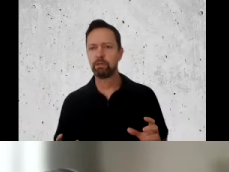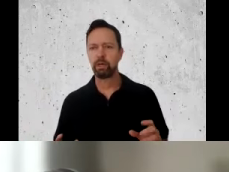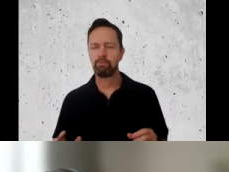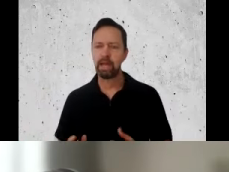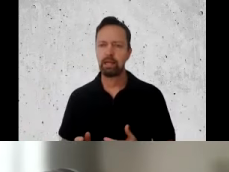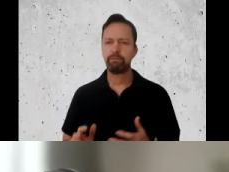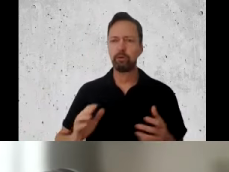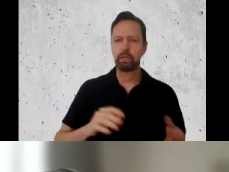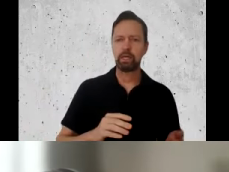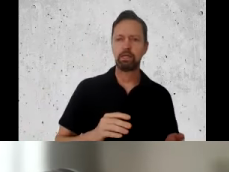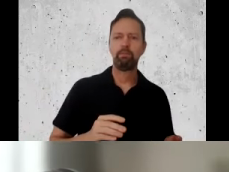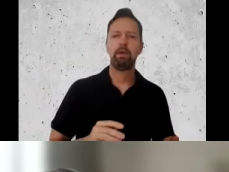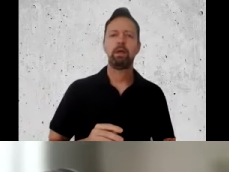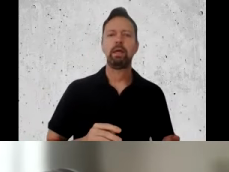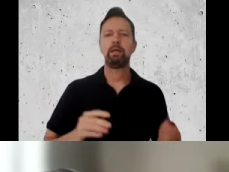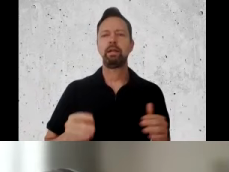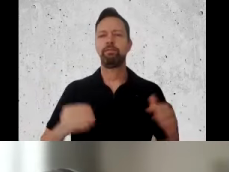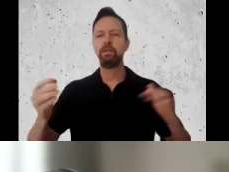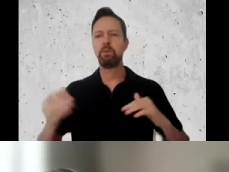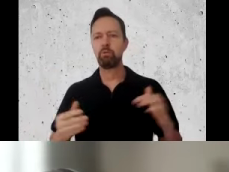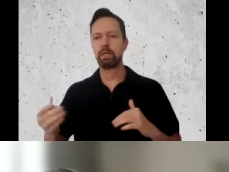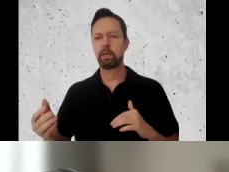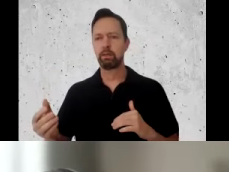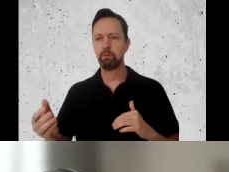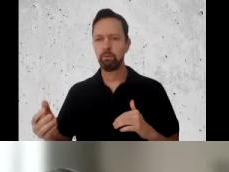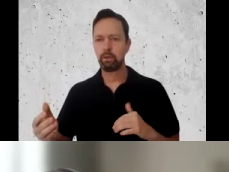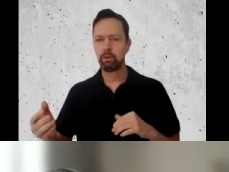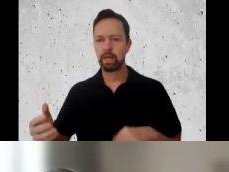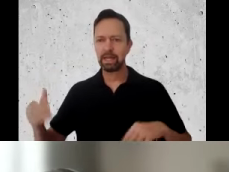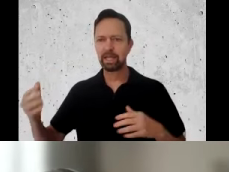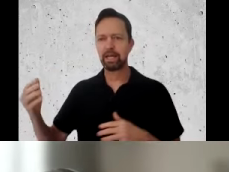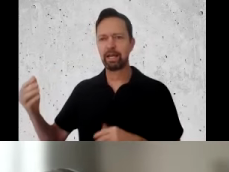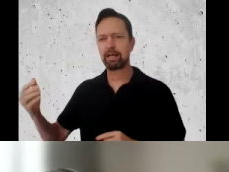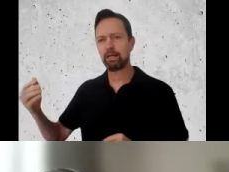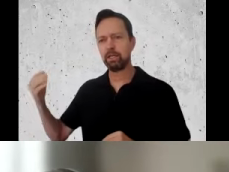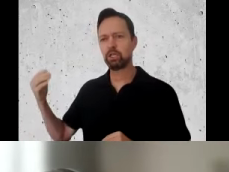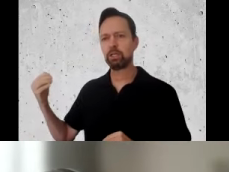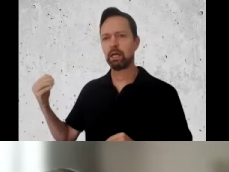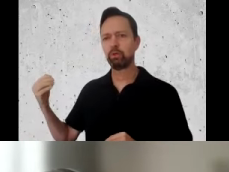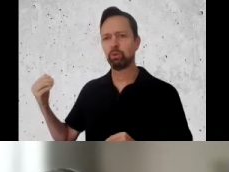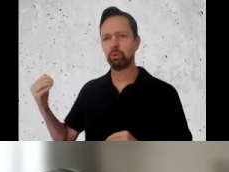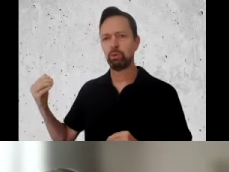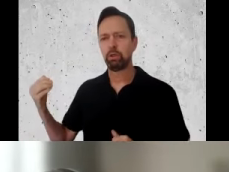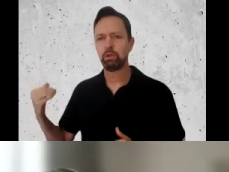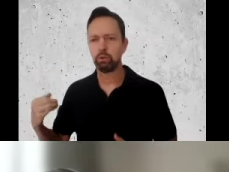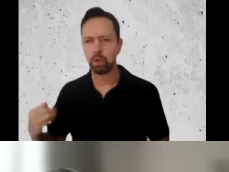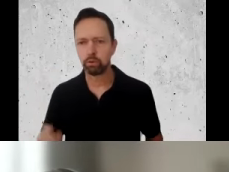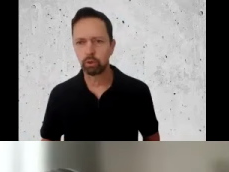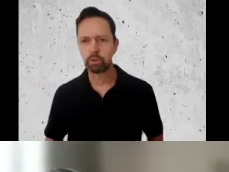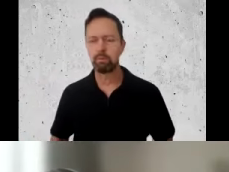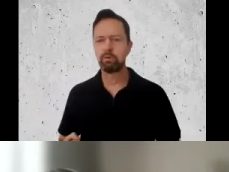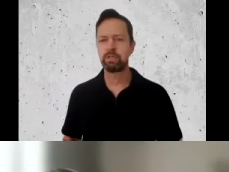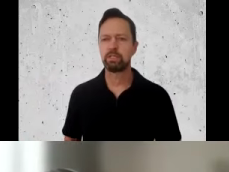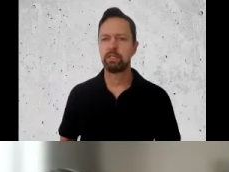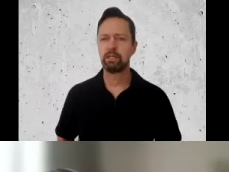está a firma. Ela é fronteira entre a firma e o mercado. Essa é aquela grande ideia do